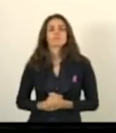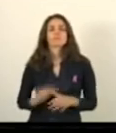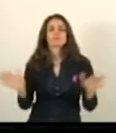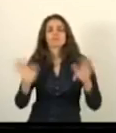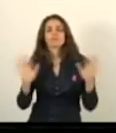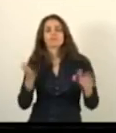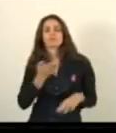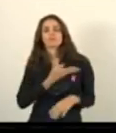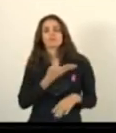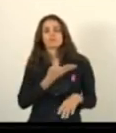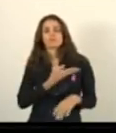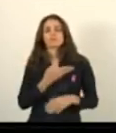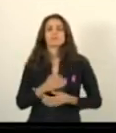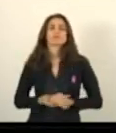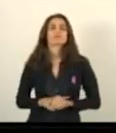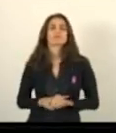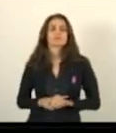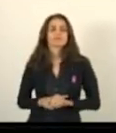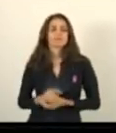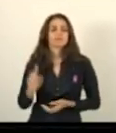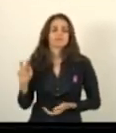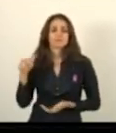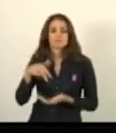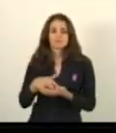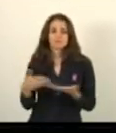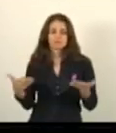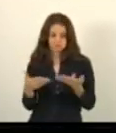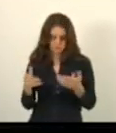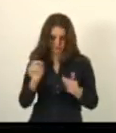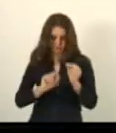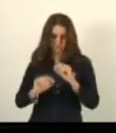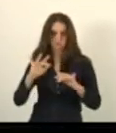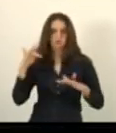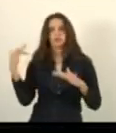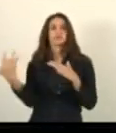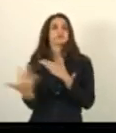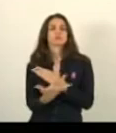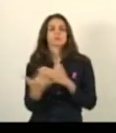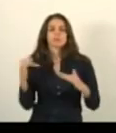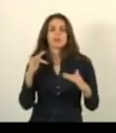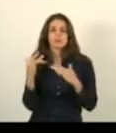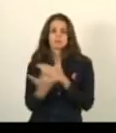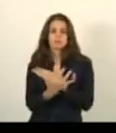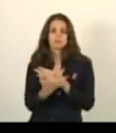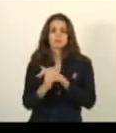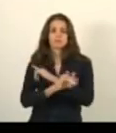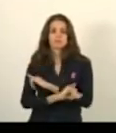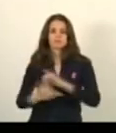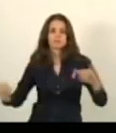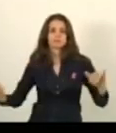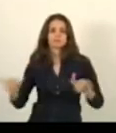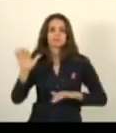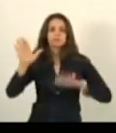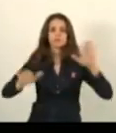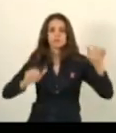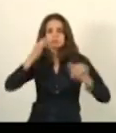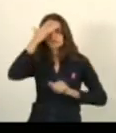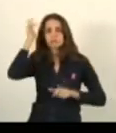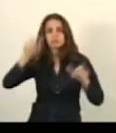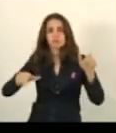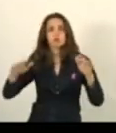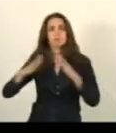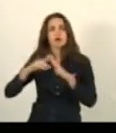e minhas amigas alfredenses. Estou vindo aqui hoje mais uma vez usar minha rede social para conclamar cada cidadão